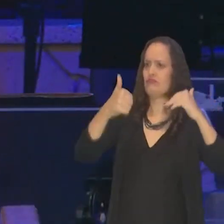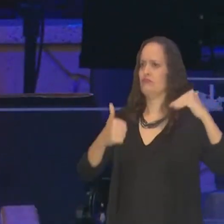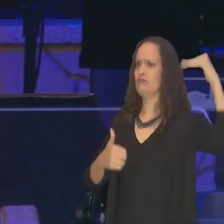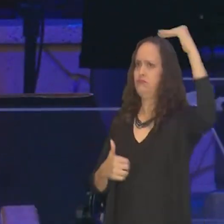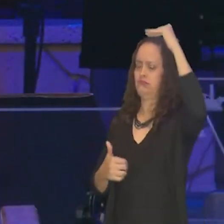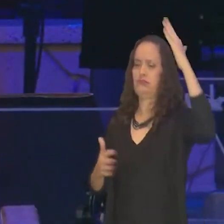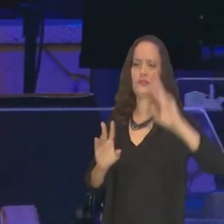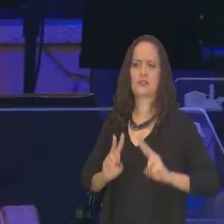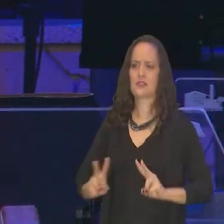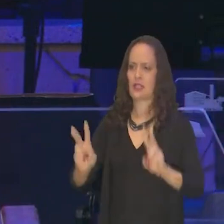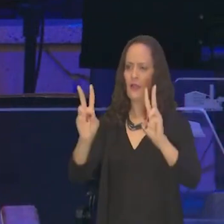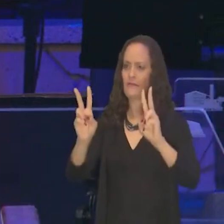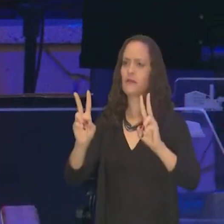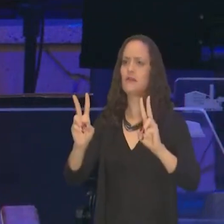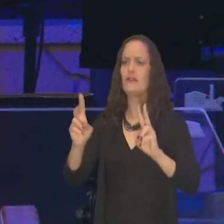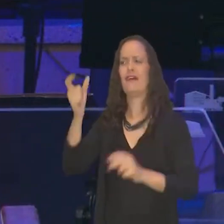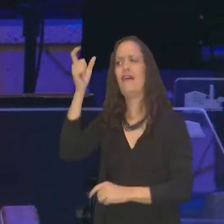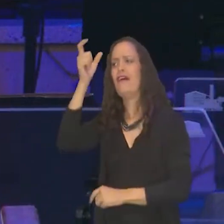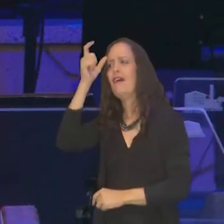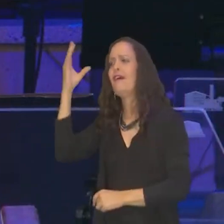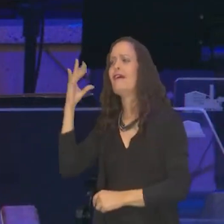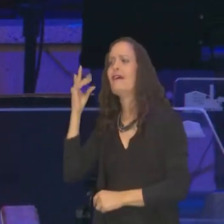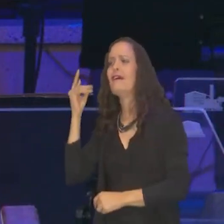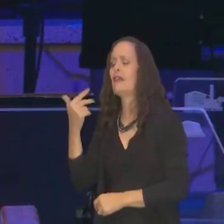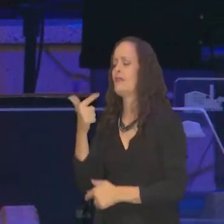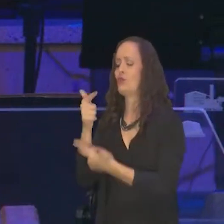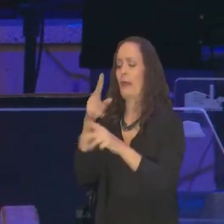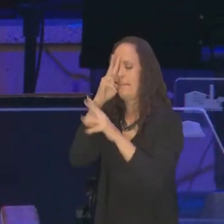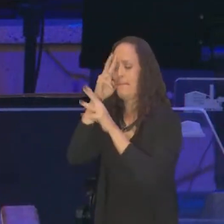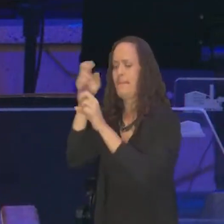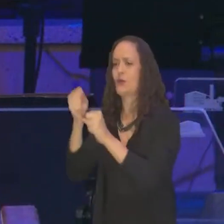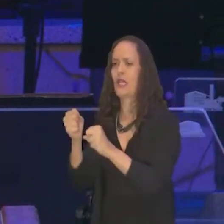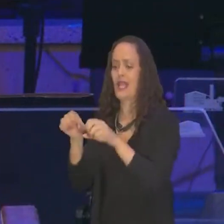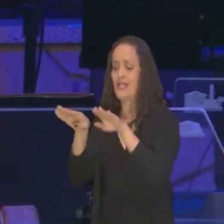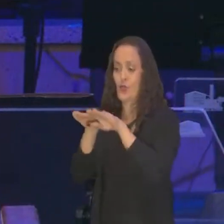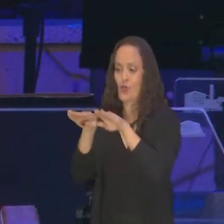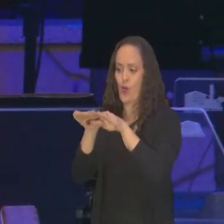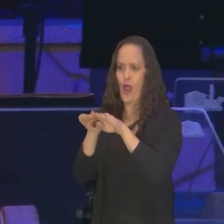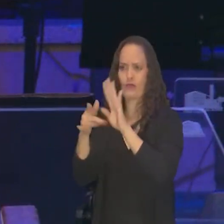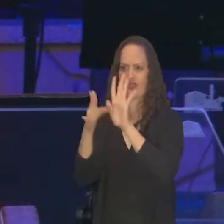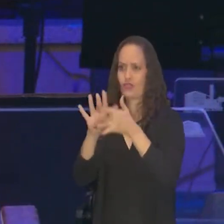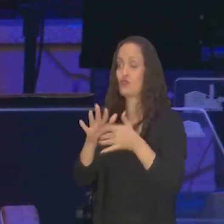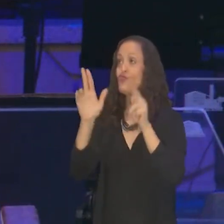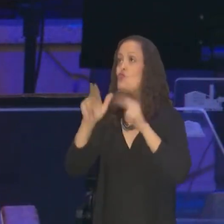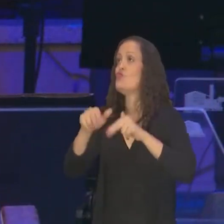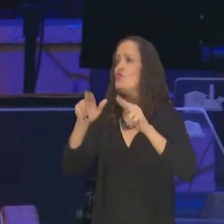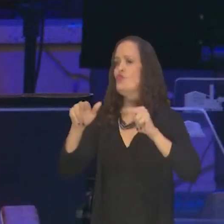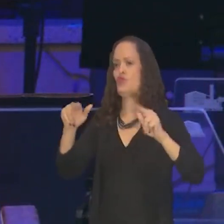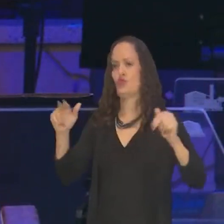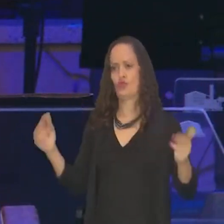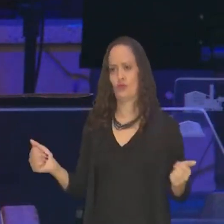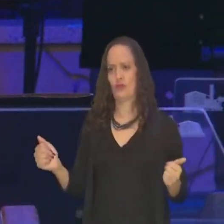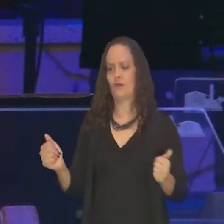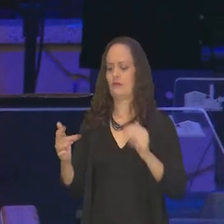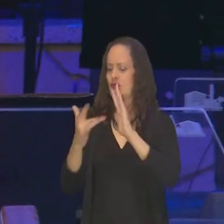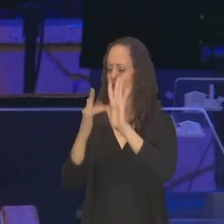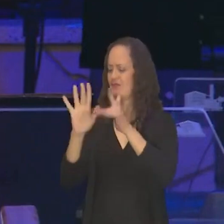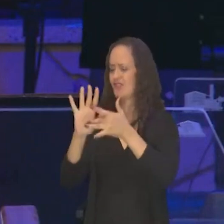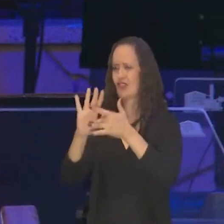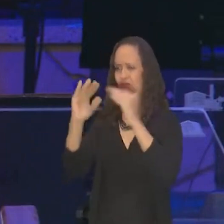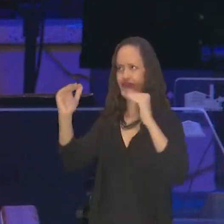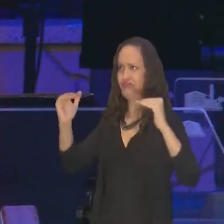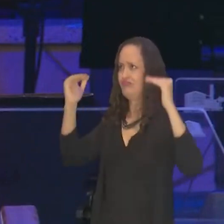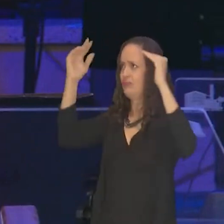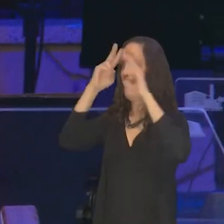mas ele não tem poder igual ao poder de Deus. O poder de Deus é maior, é supremo, é inigualável. O poder de Deus é